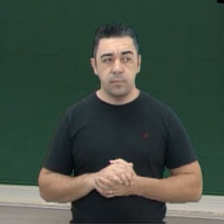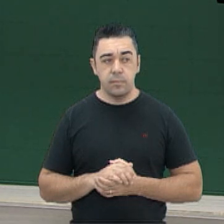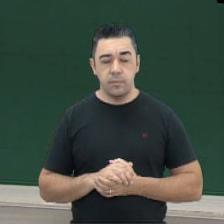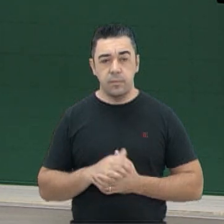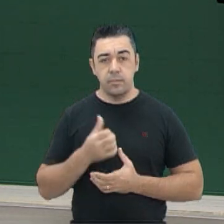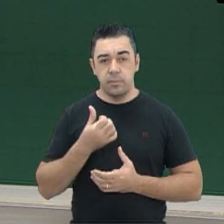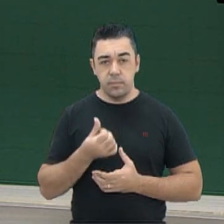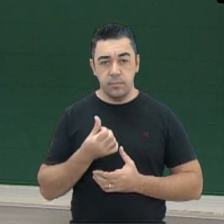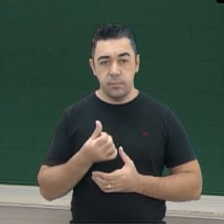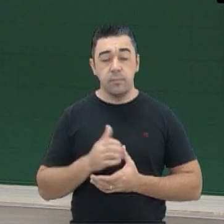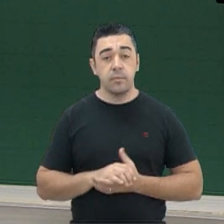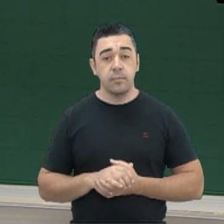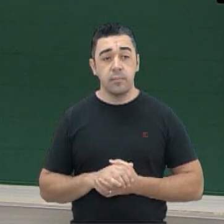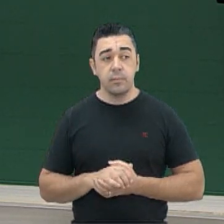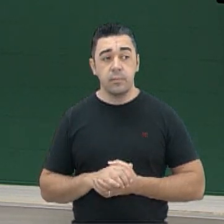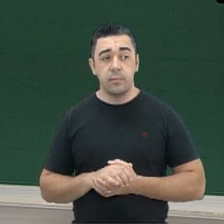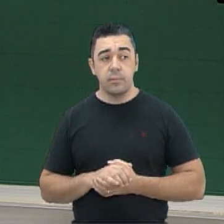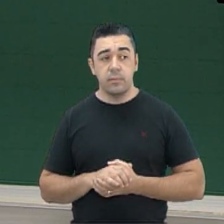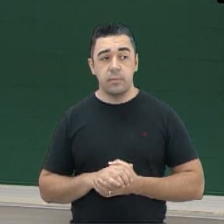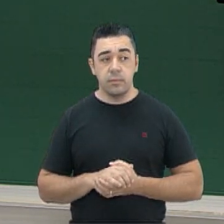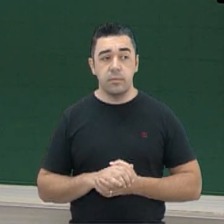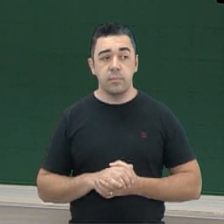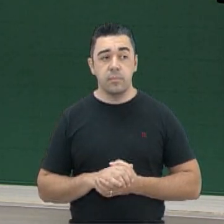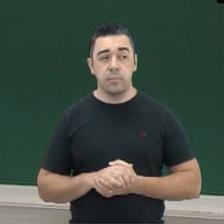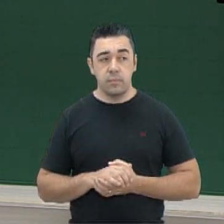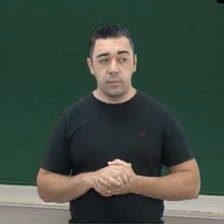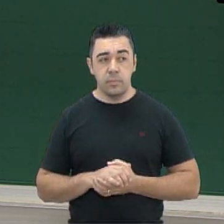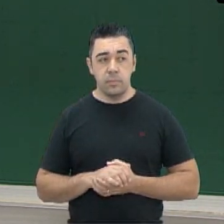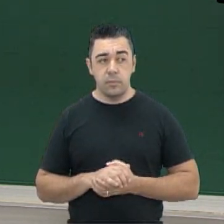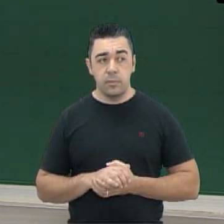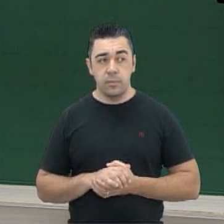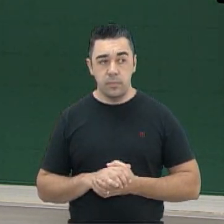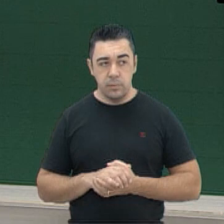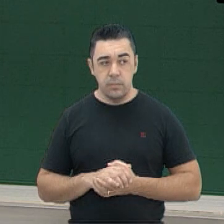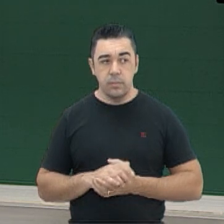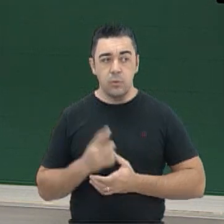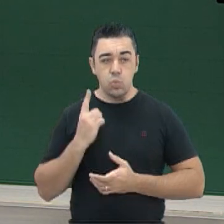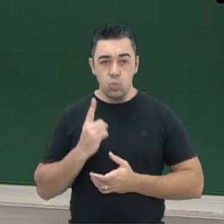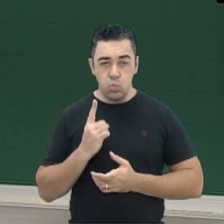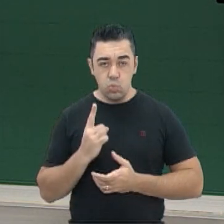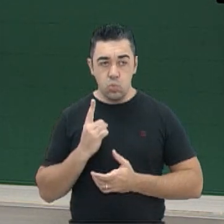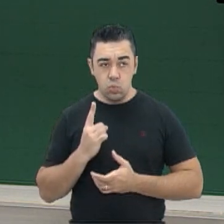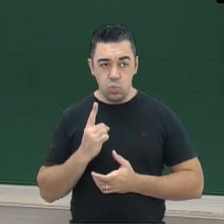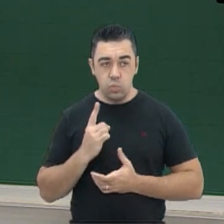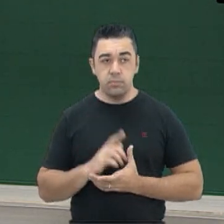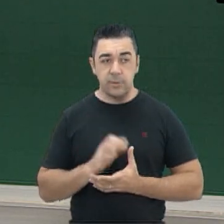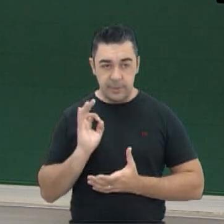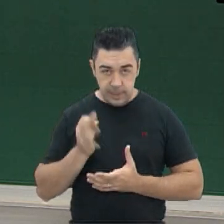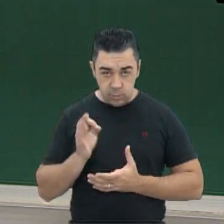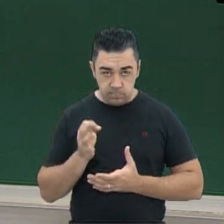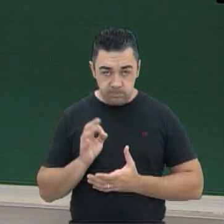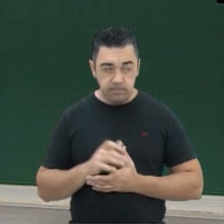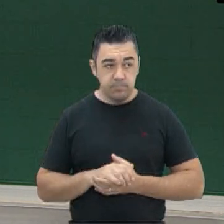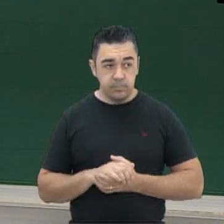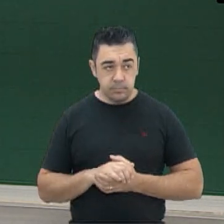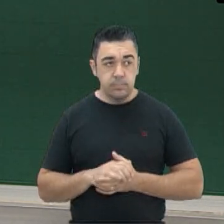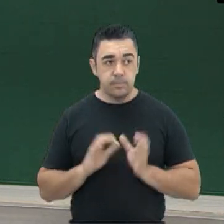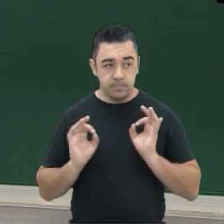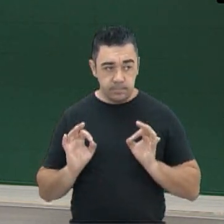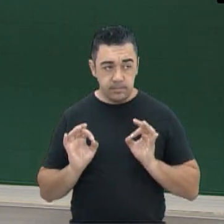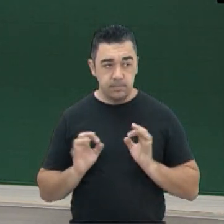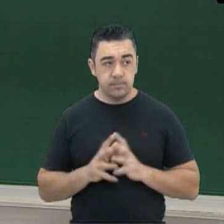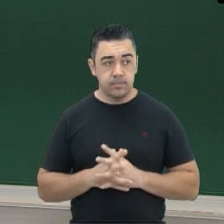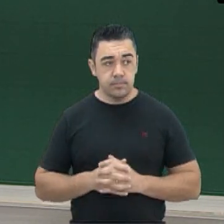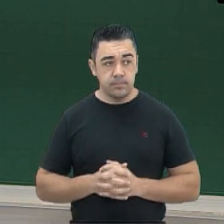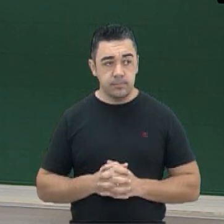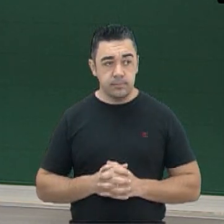ficar 6. 6 menos 5, que é o próximo ímpar, vai ficar 1. Sobrou 1, certo? Sobrou 1.